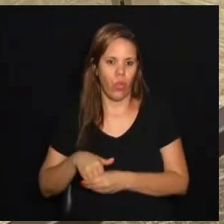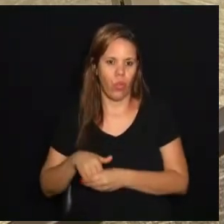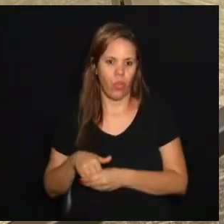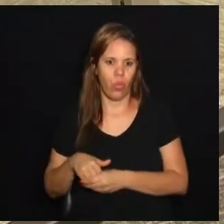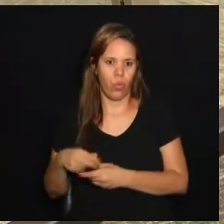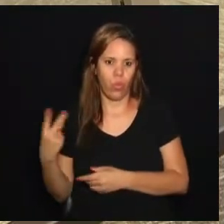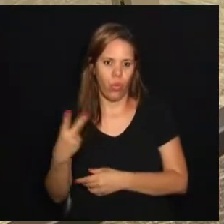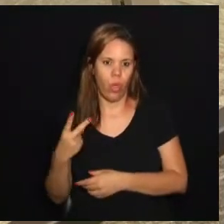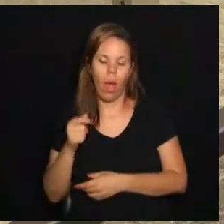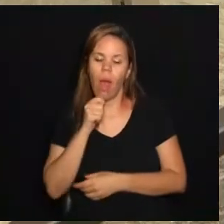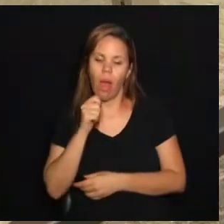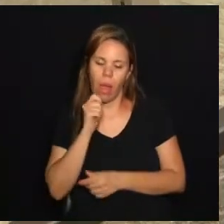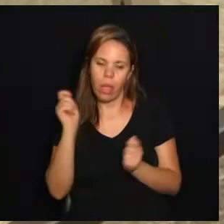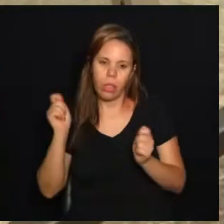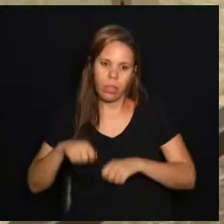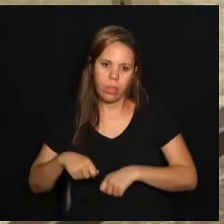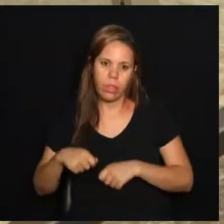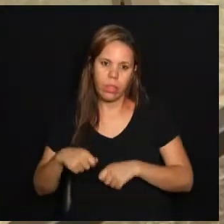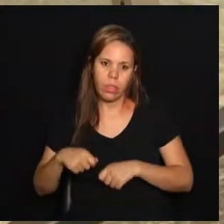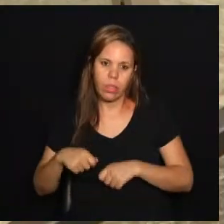únicos dois que estavam aptos a serem discutidos